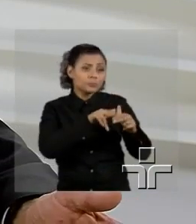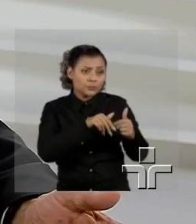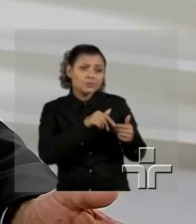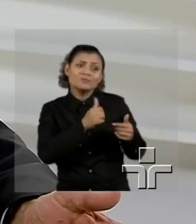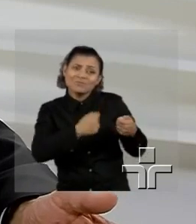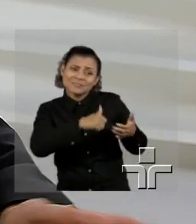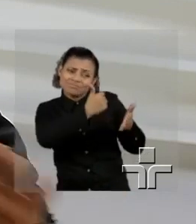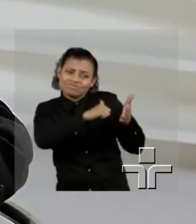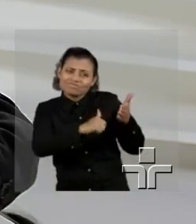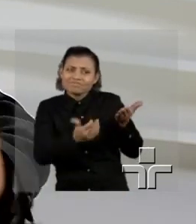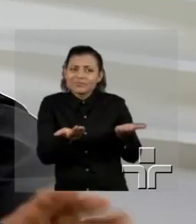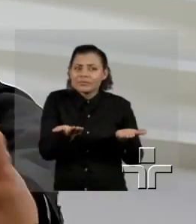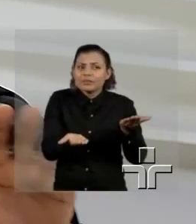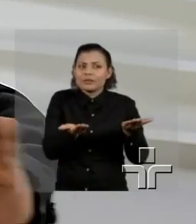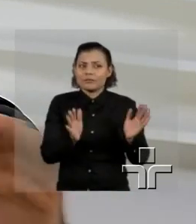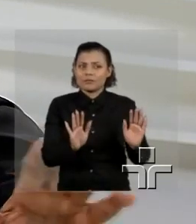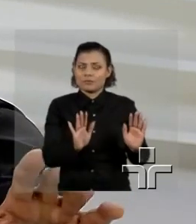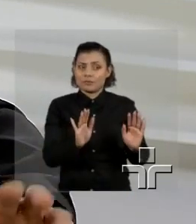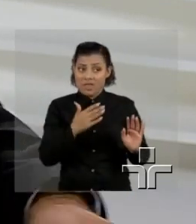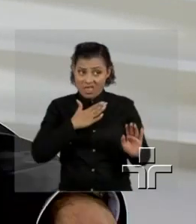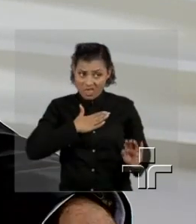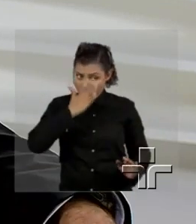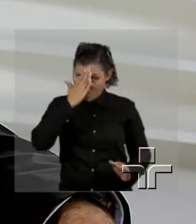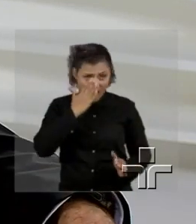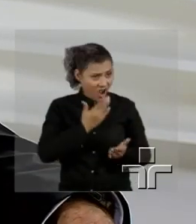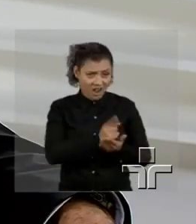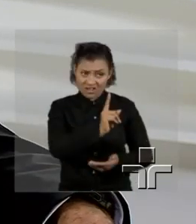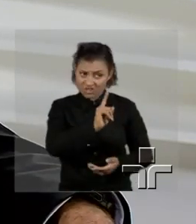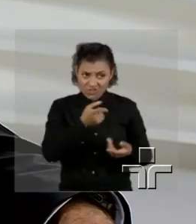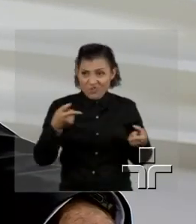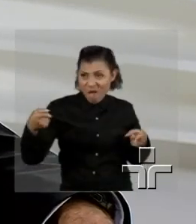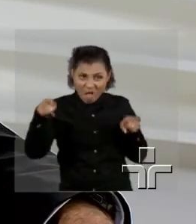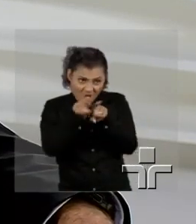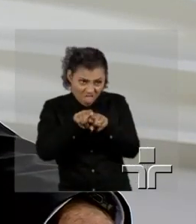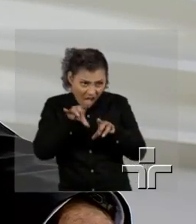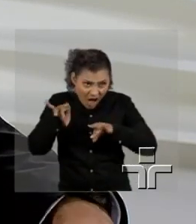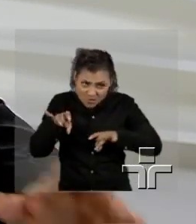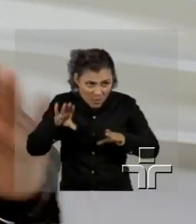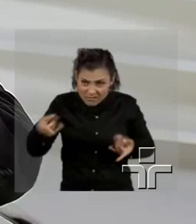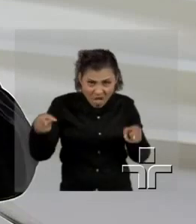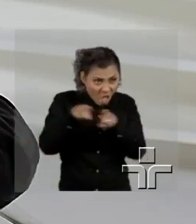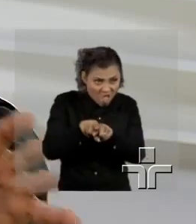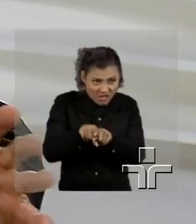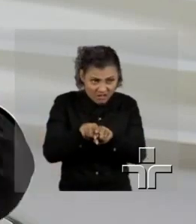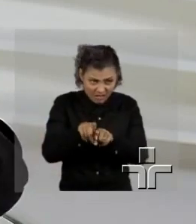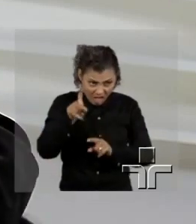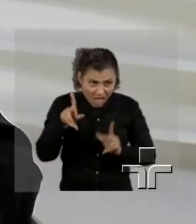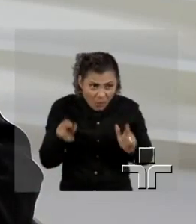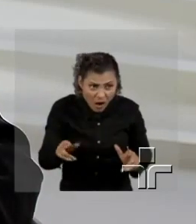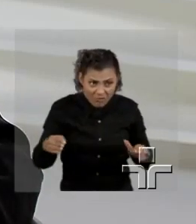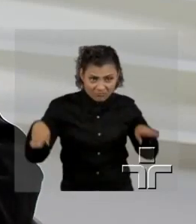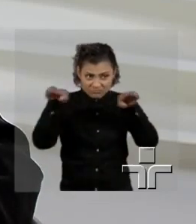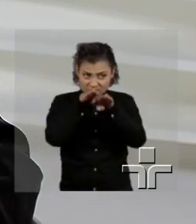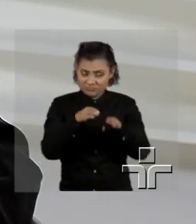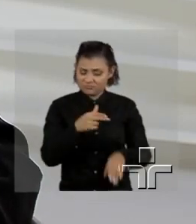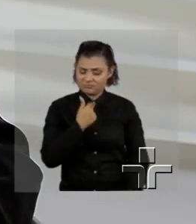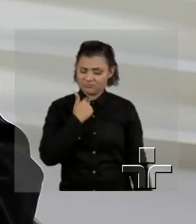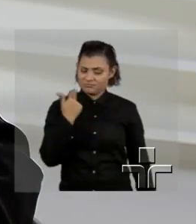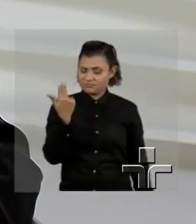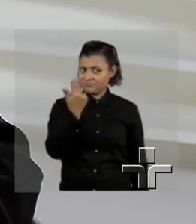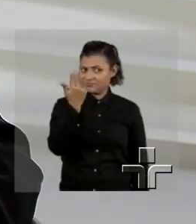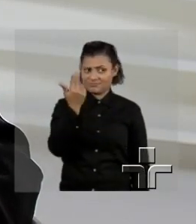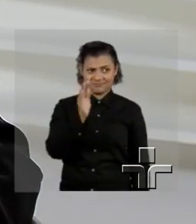E só que tem o seguinte, a história deles, isso está escrito, né? Isso é escrito. Todas as